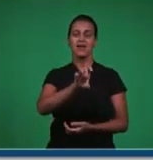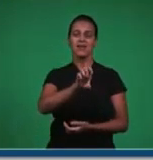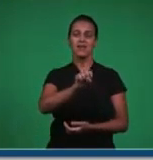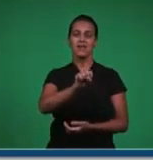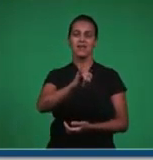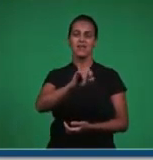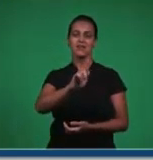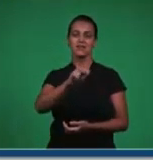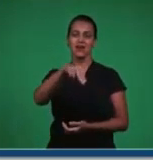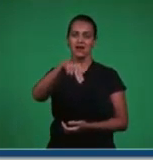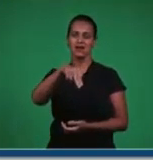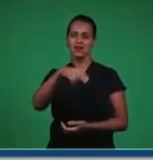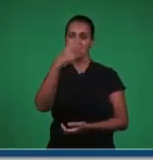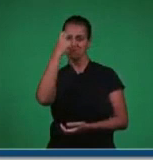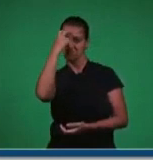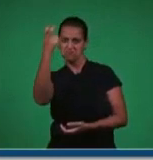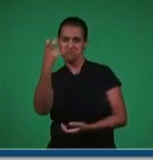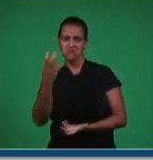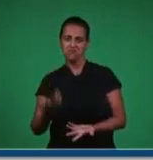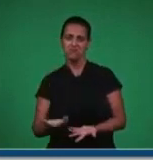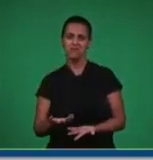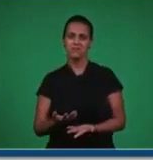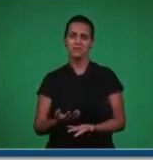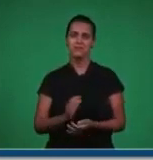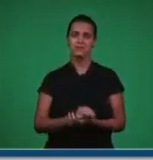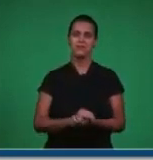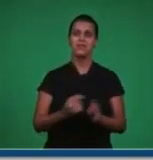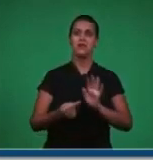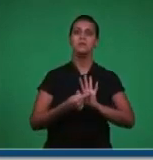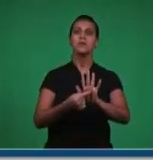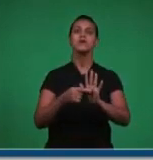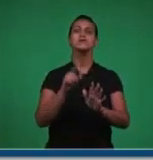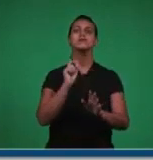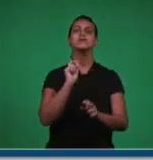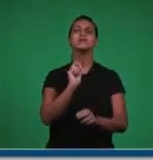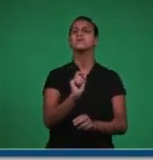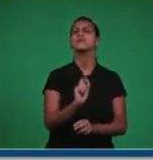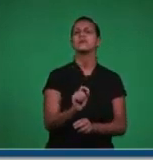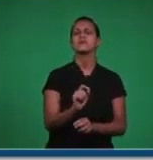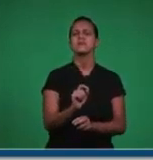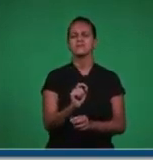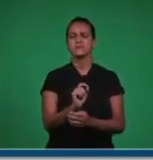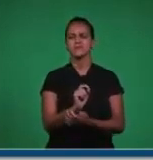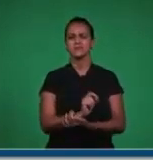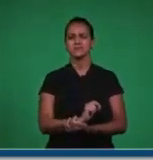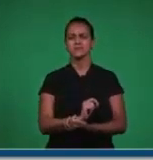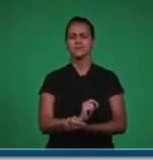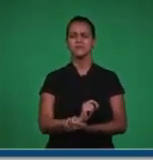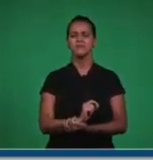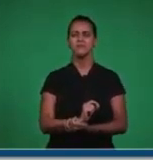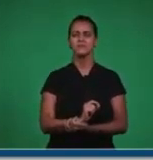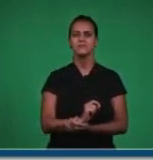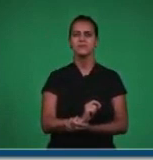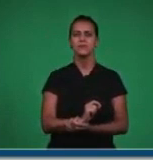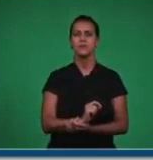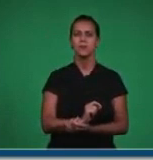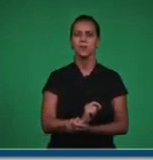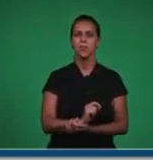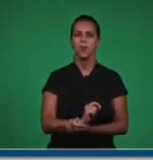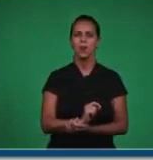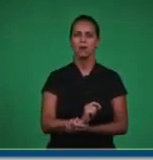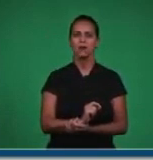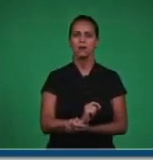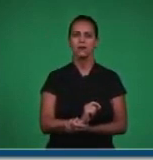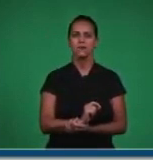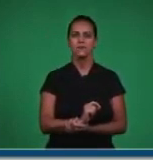uma pequena mudança sutil, que ele encontra, através por meio de investigação científica,